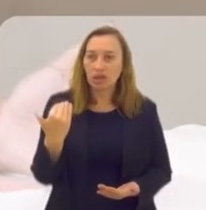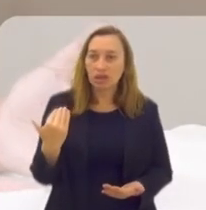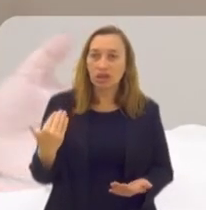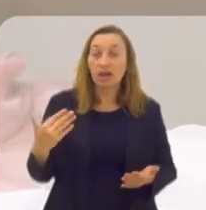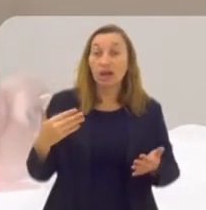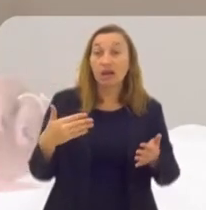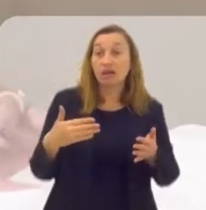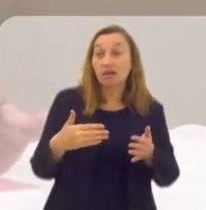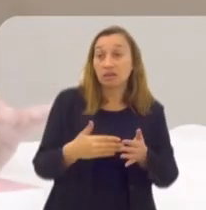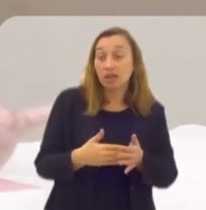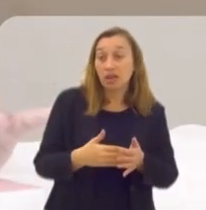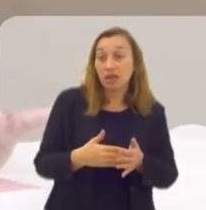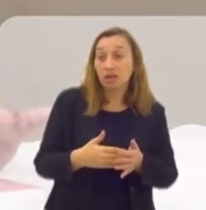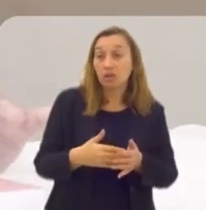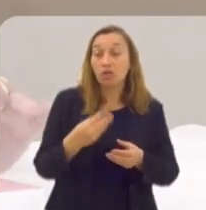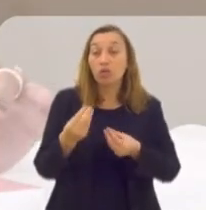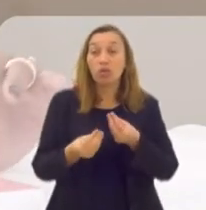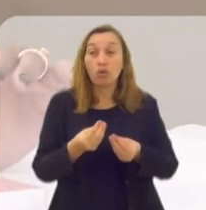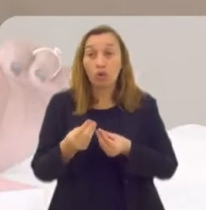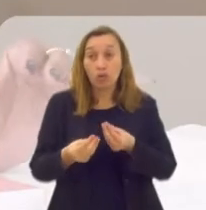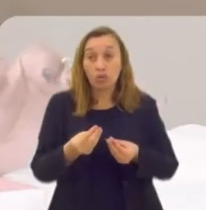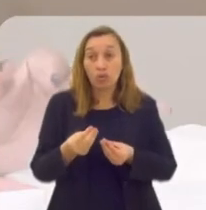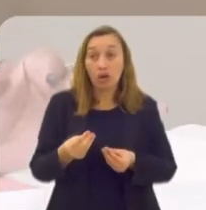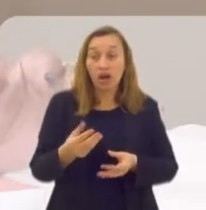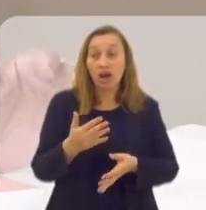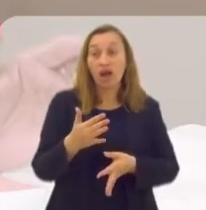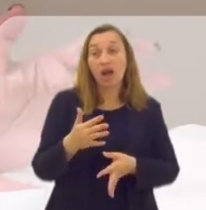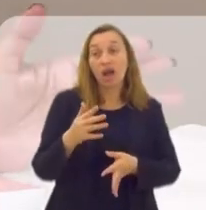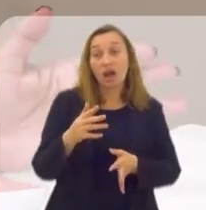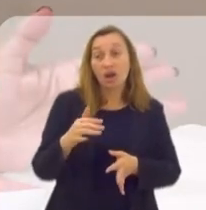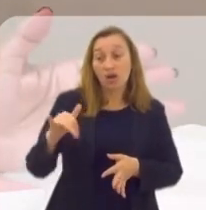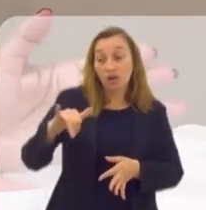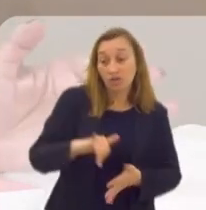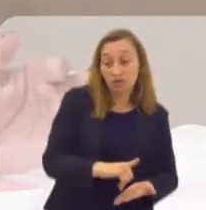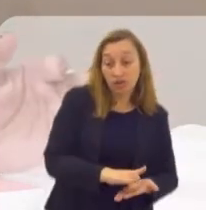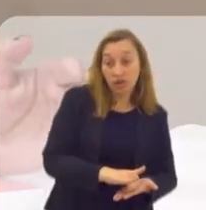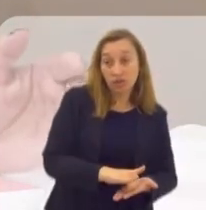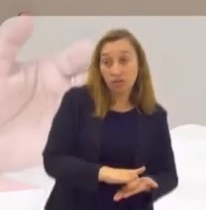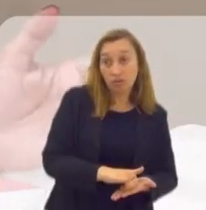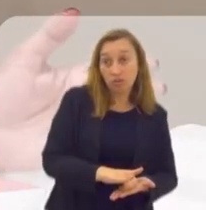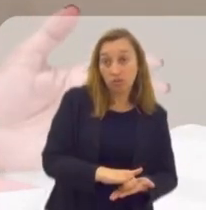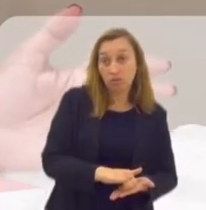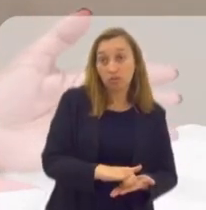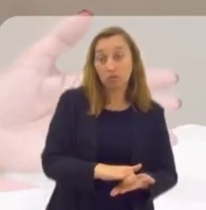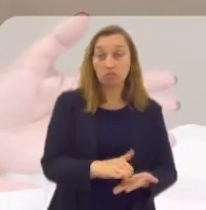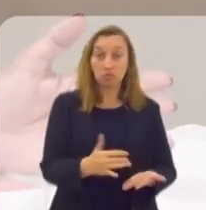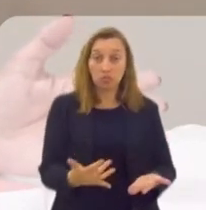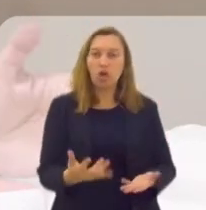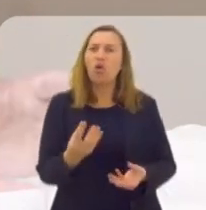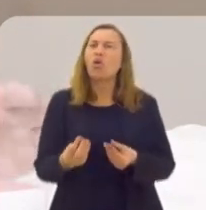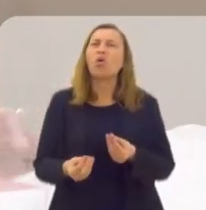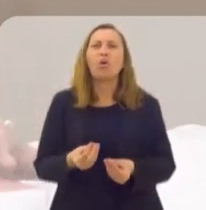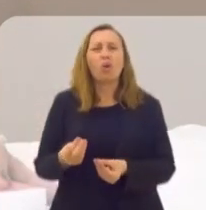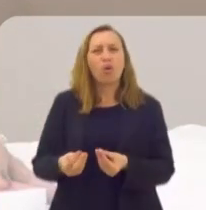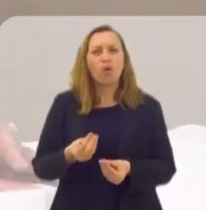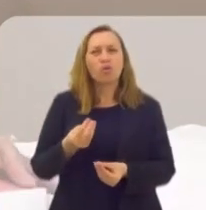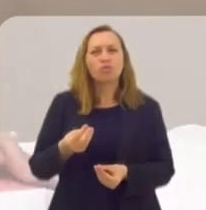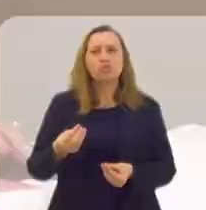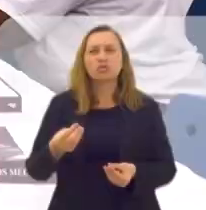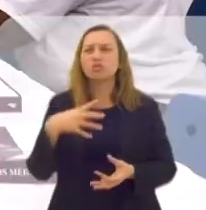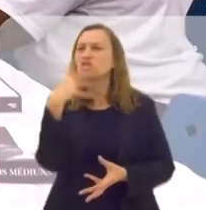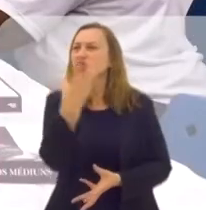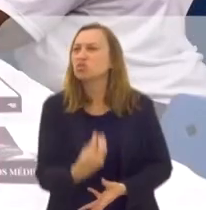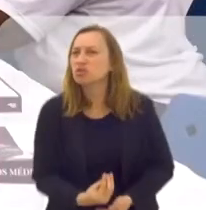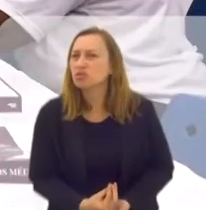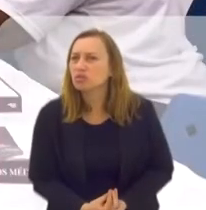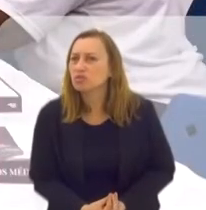morte, até pela condição que o avião ficou intacto. Então, normalmente não teria. Como